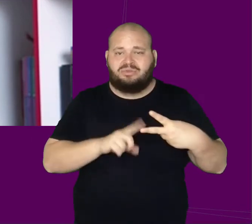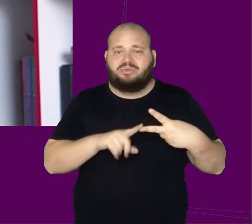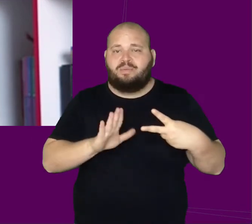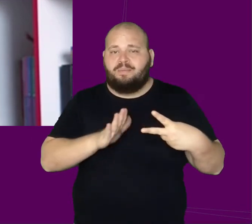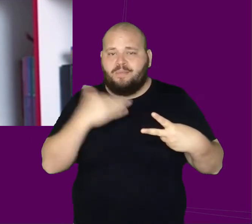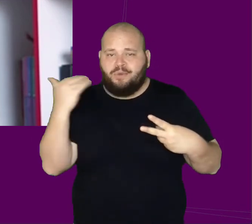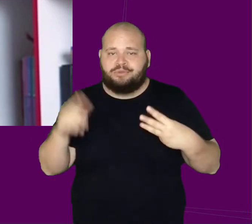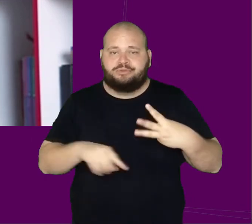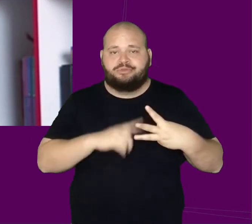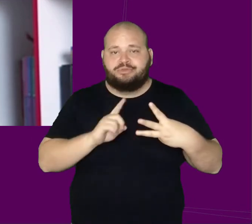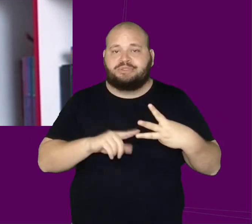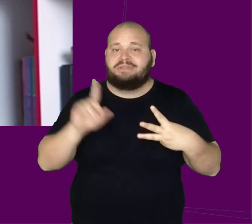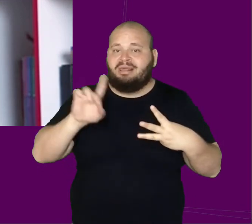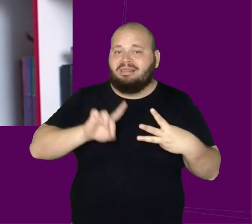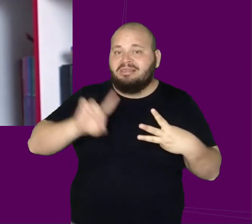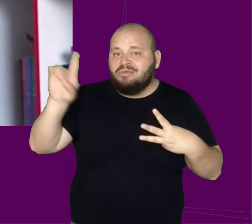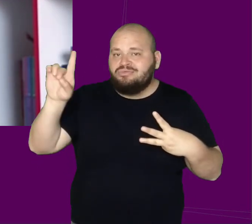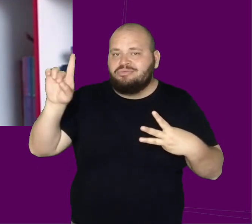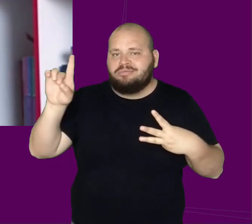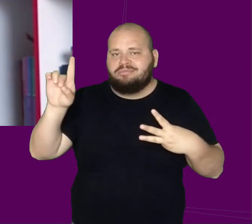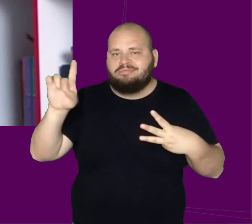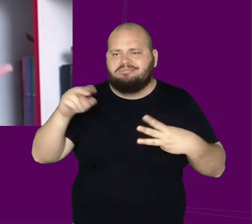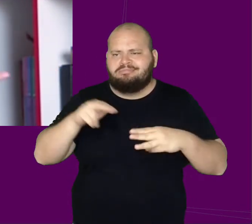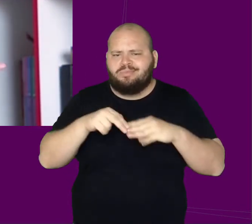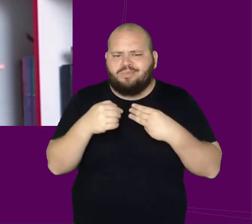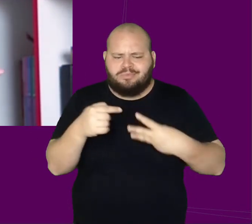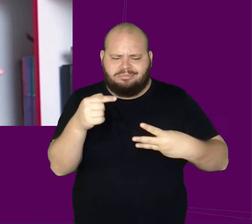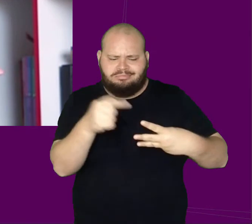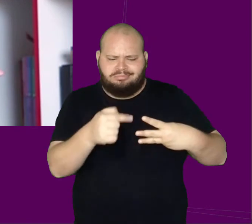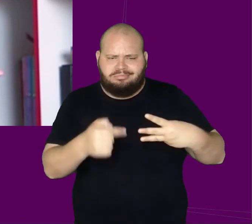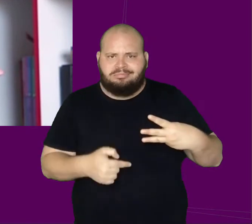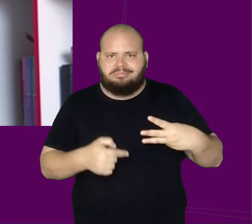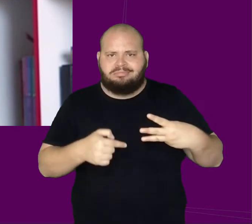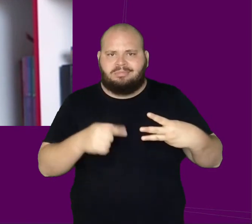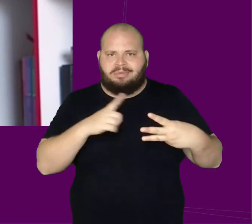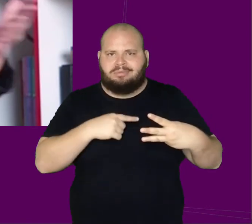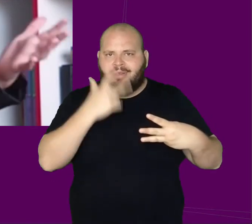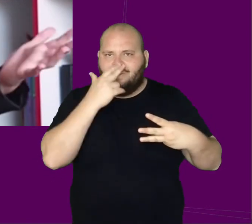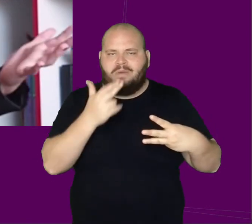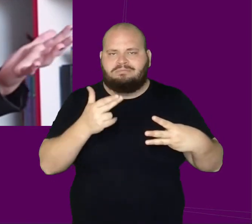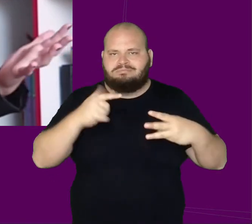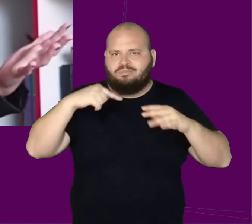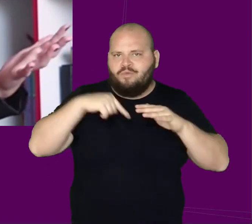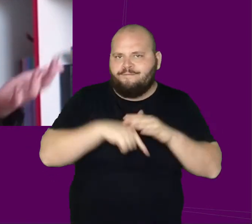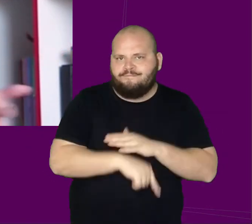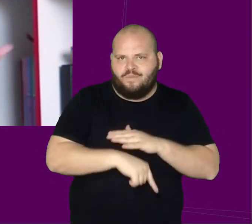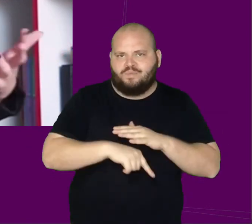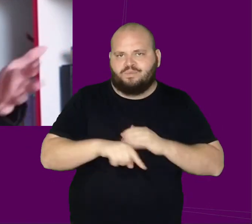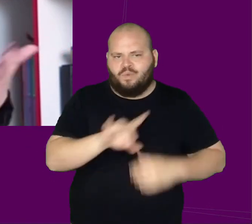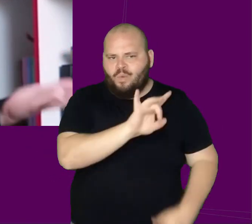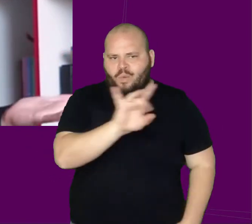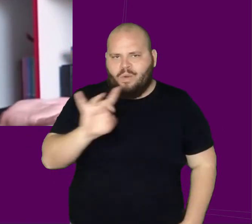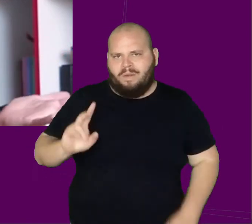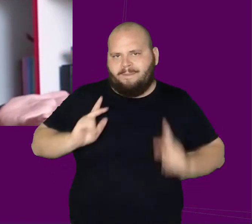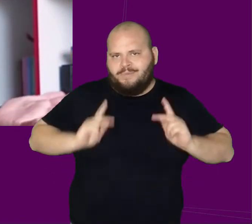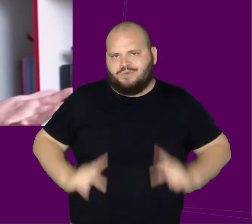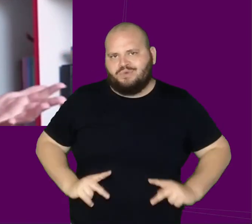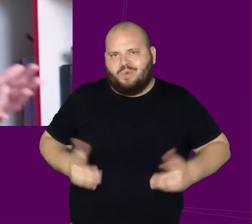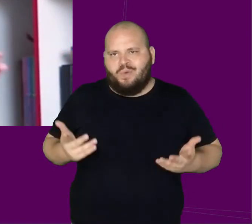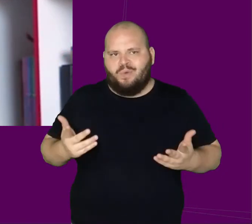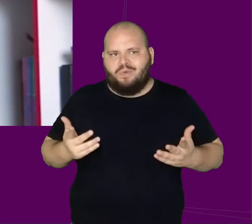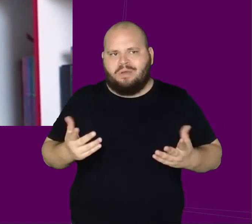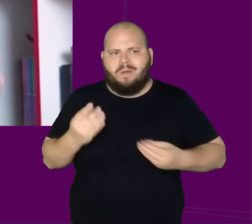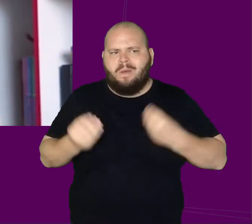e Deus. Como que essas 3 coisas, que são coisas muito grandes, né, na vida de qualquer